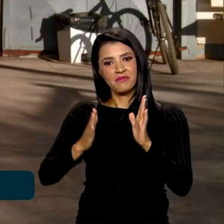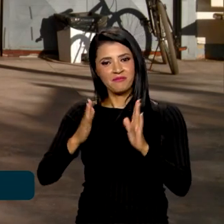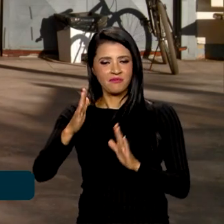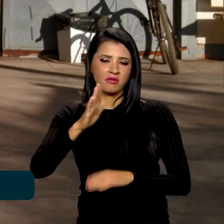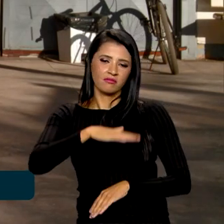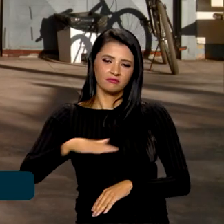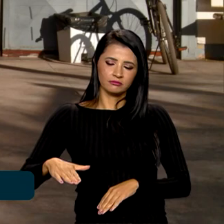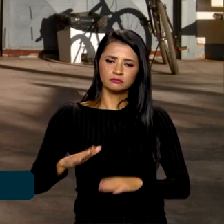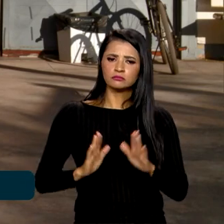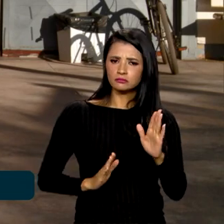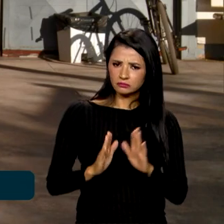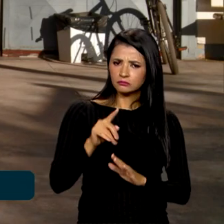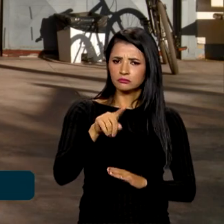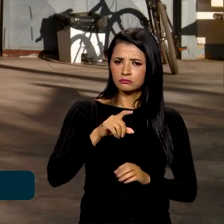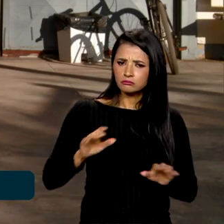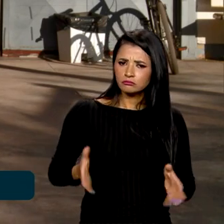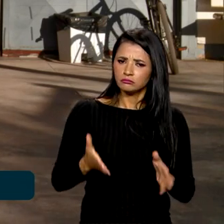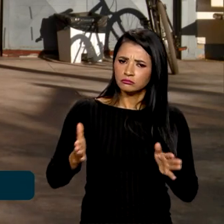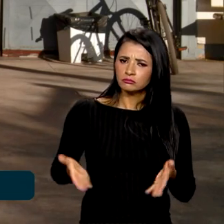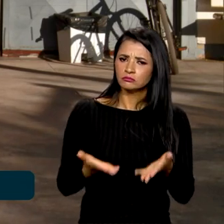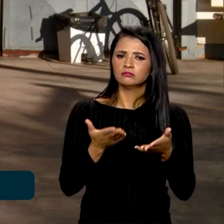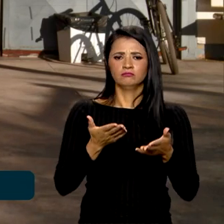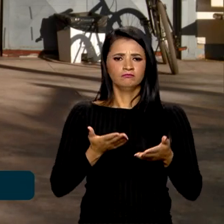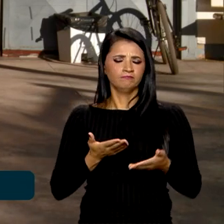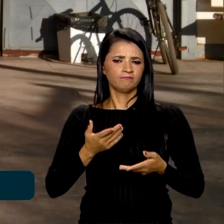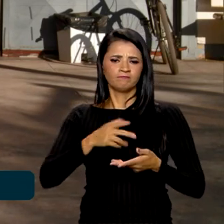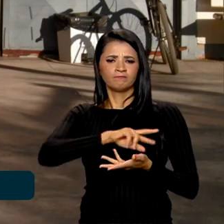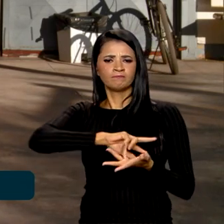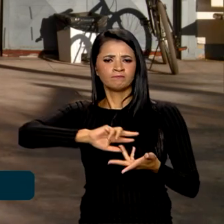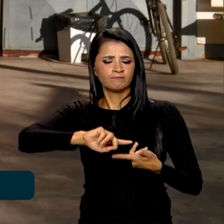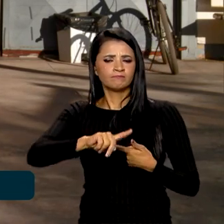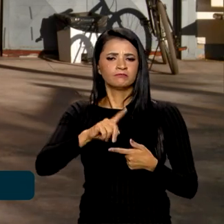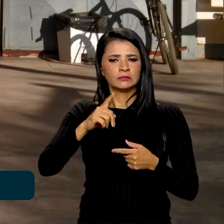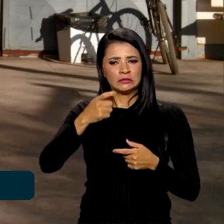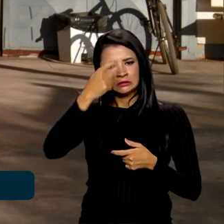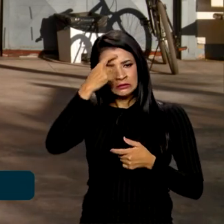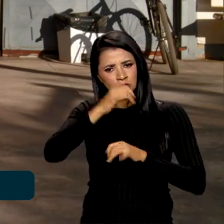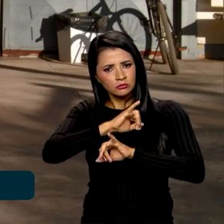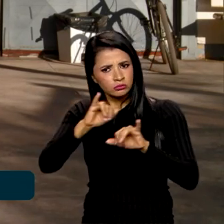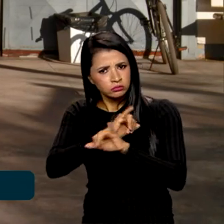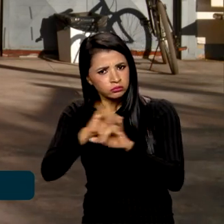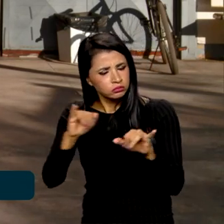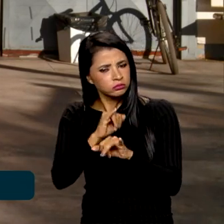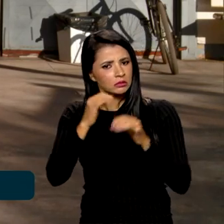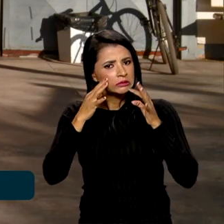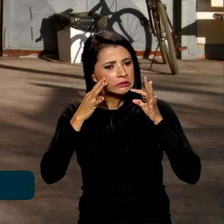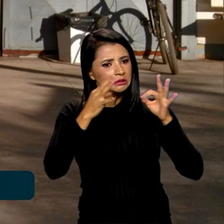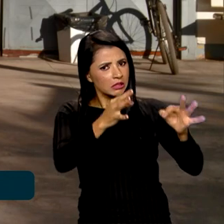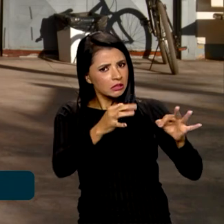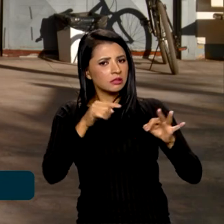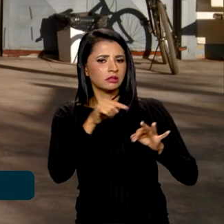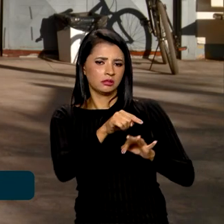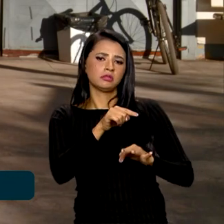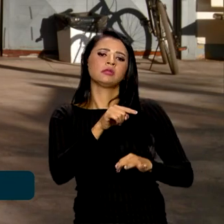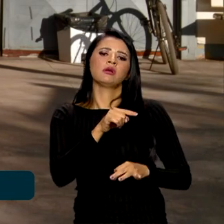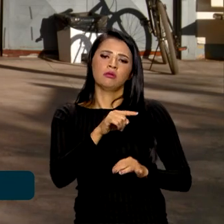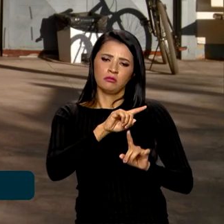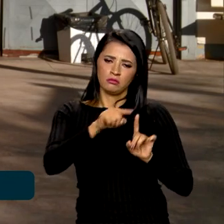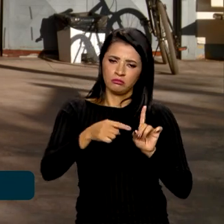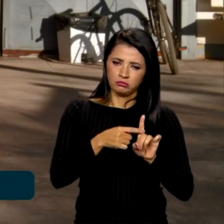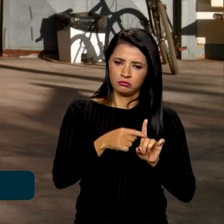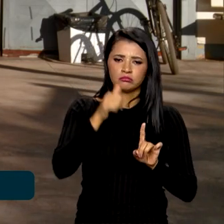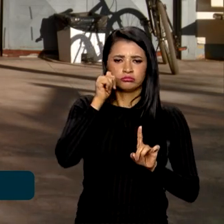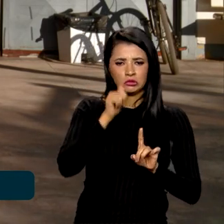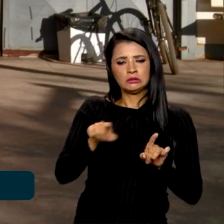Neste período serão promovidas ações para conscientização sobre a importância da atenção integral a gestantes